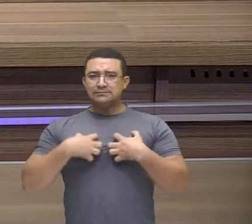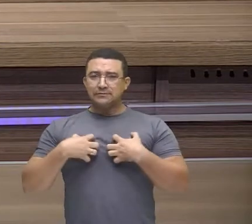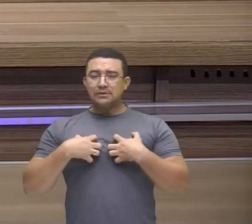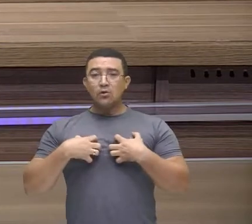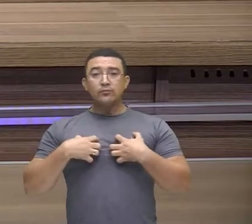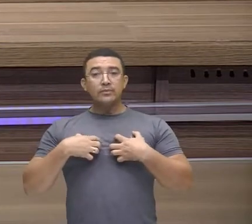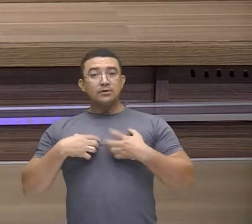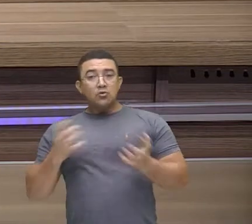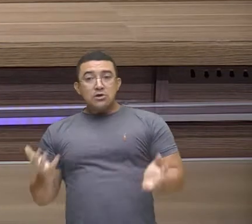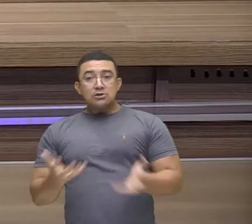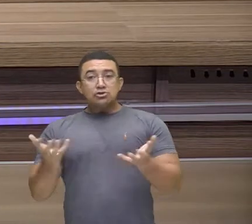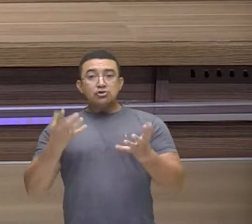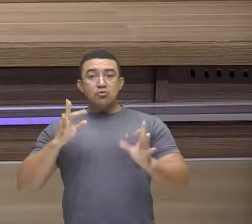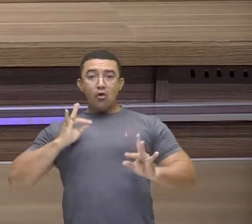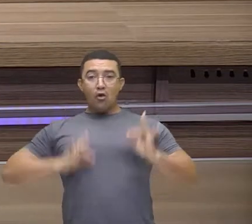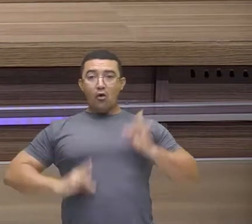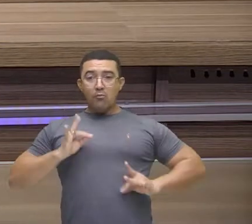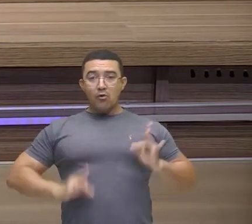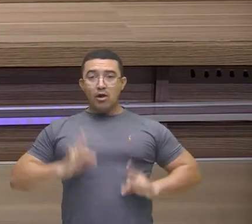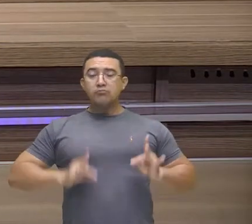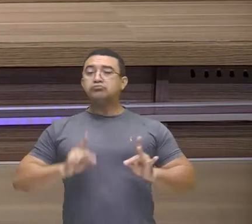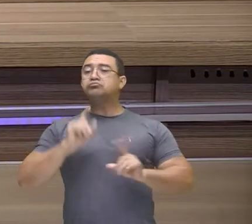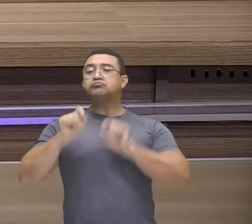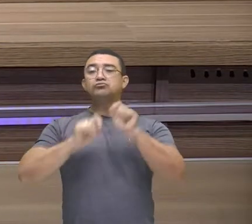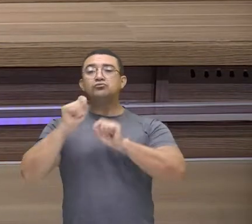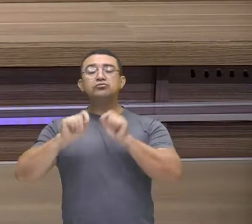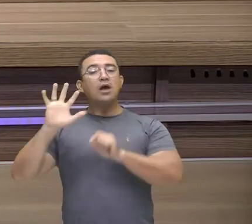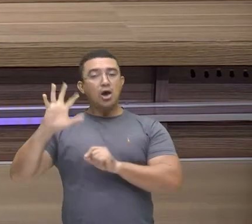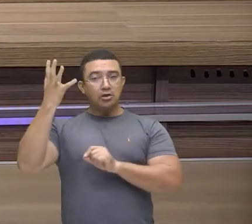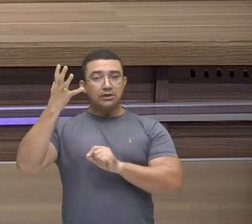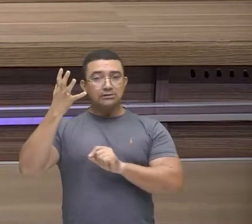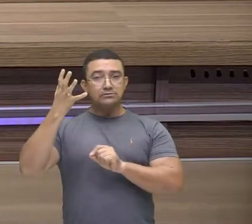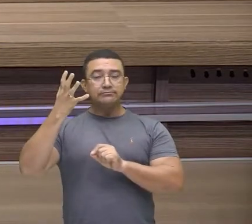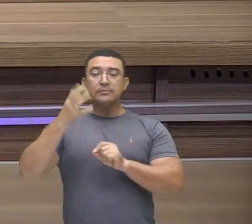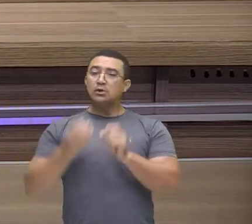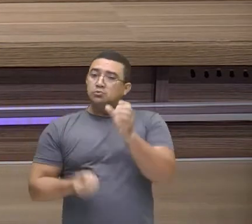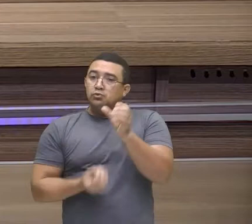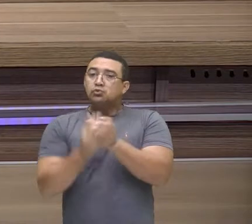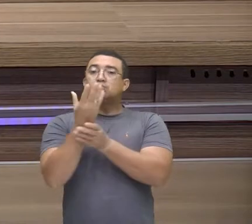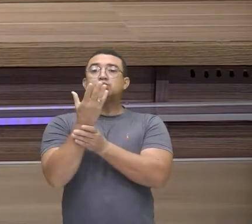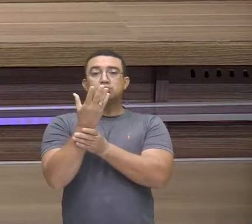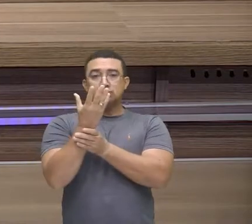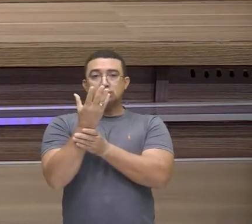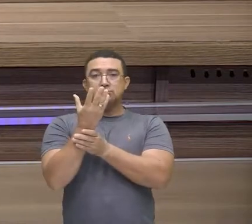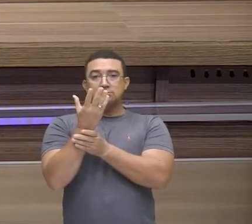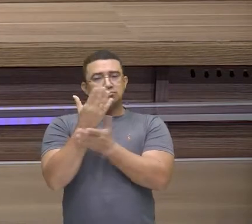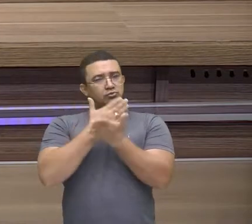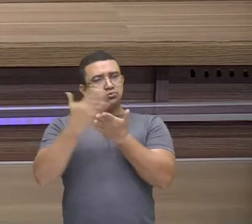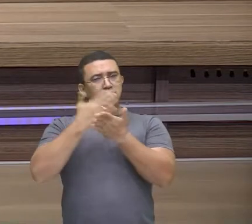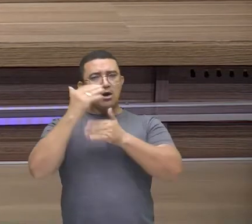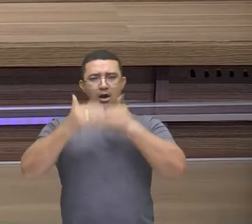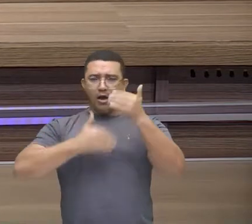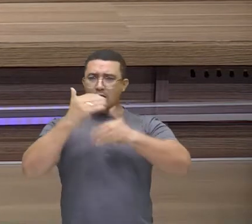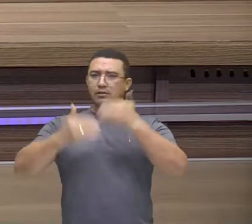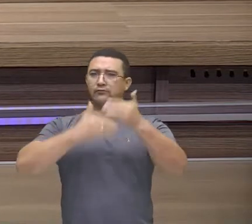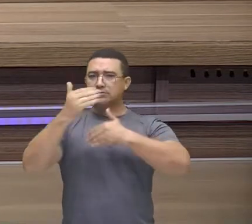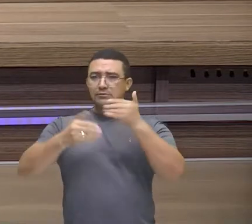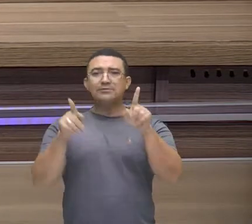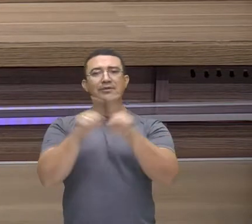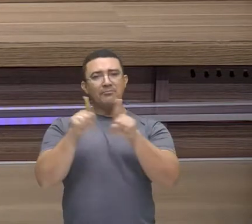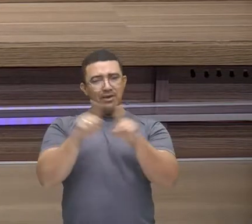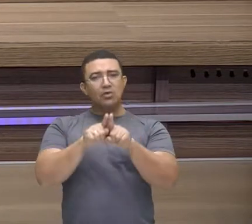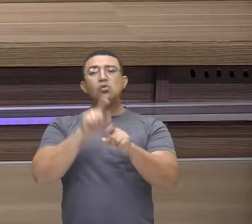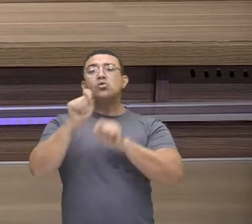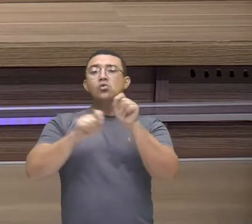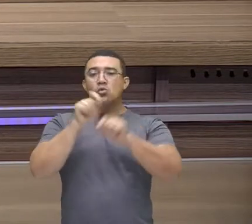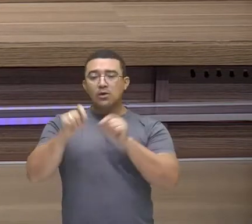hormonal, o que vai acontecer? Ele vem e ele começa o desenvolvimento da parte sexual. Aí